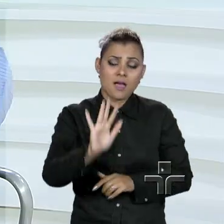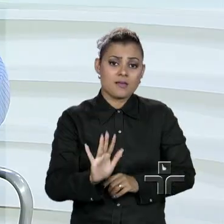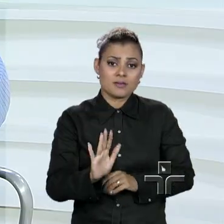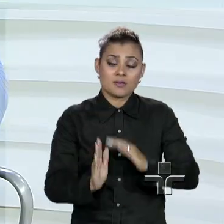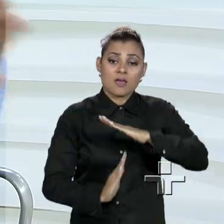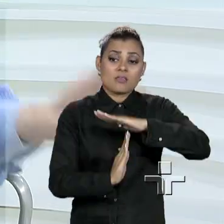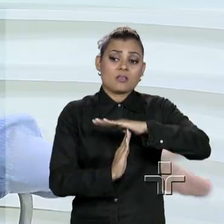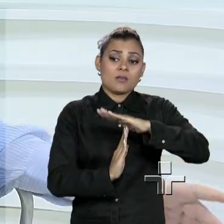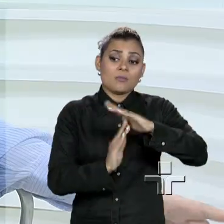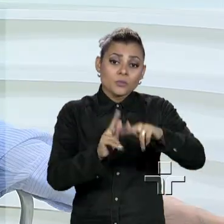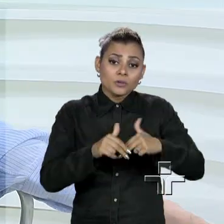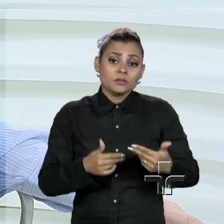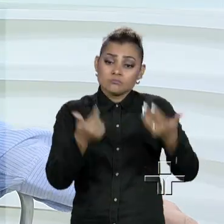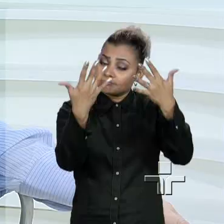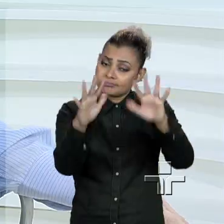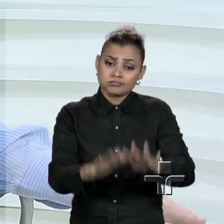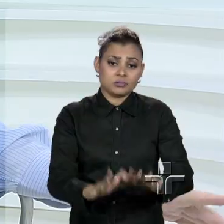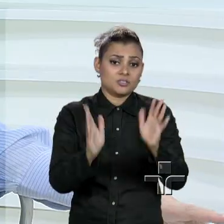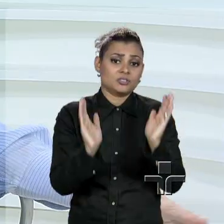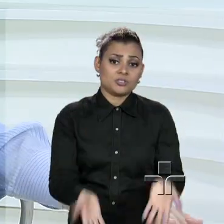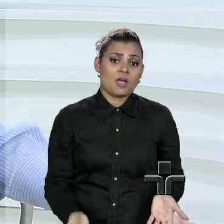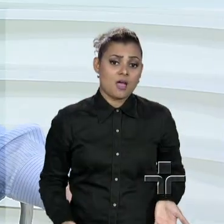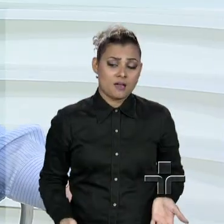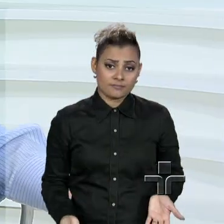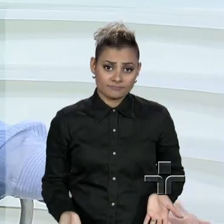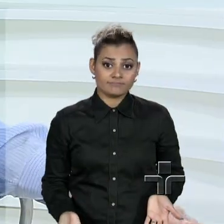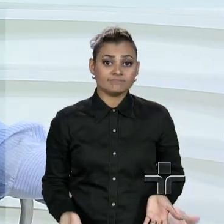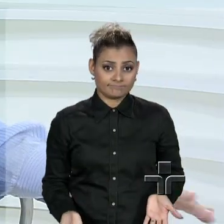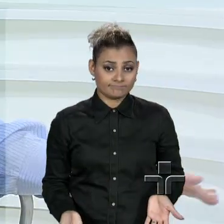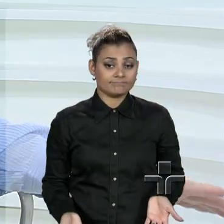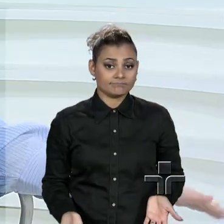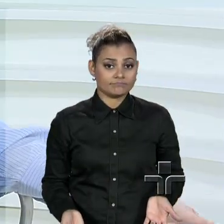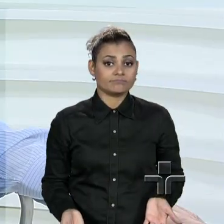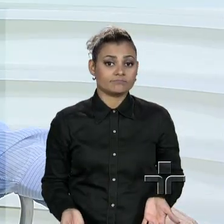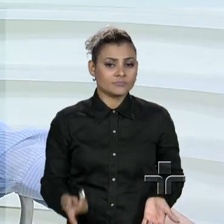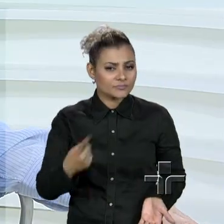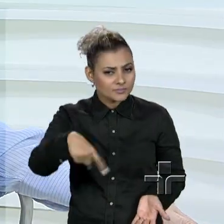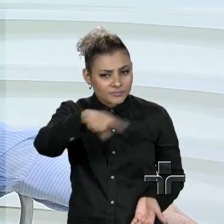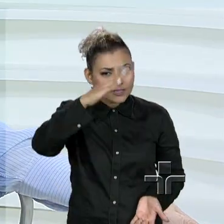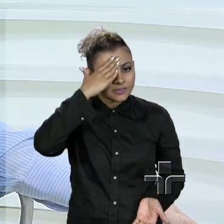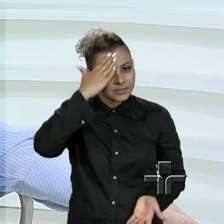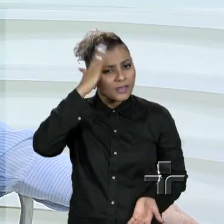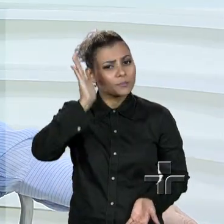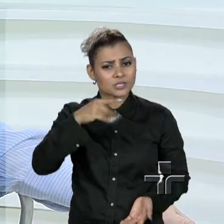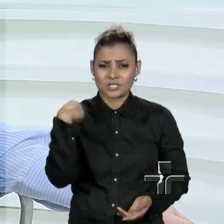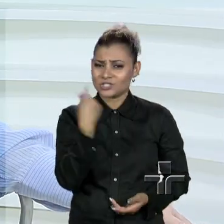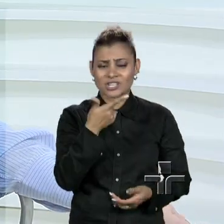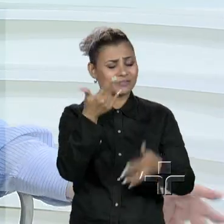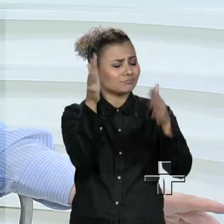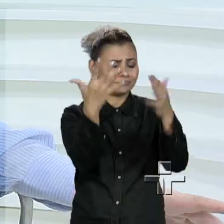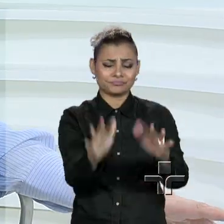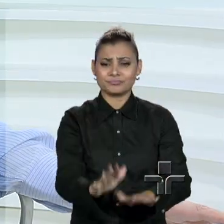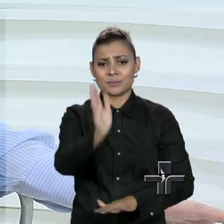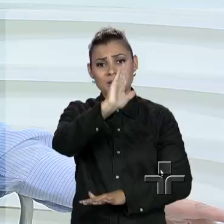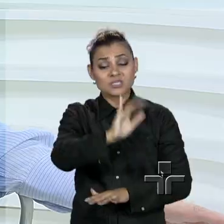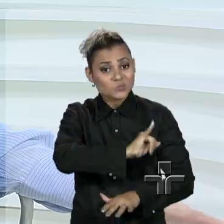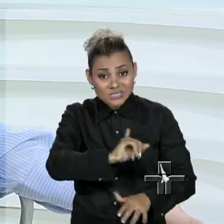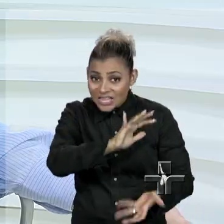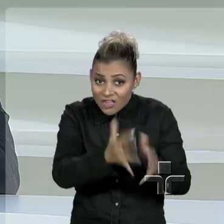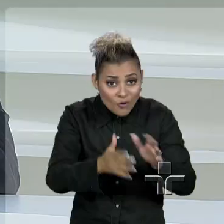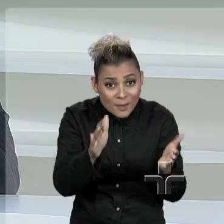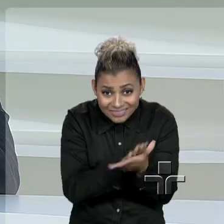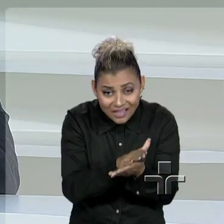aí, é um desastre assegurado. Quer dizer, não há a menor dúvida que nós estamos caminhando para o desastre se você não fizer a